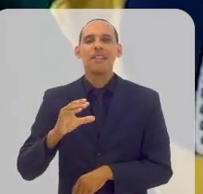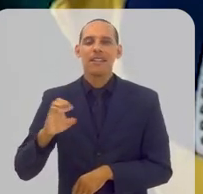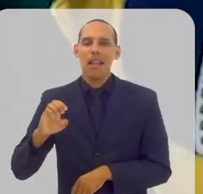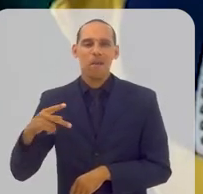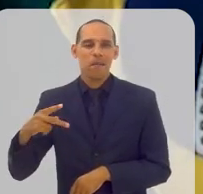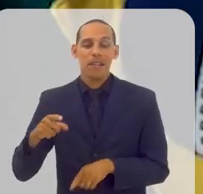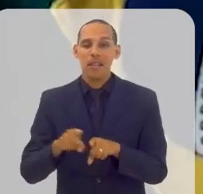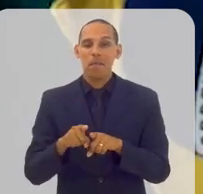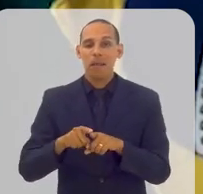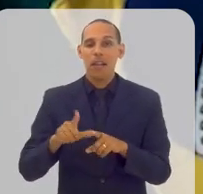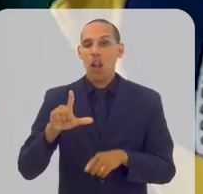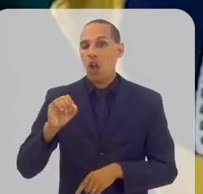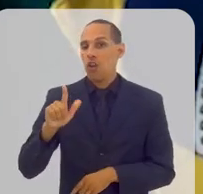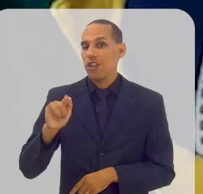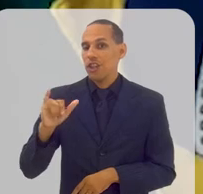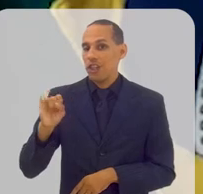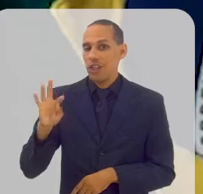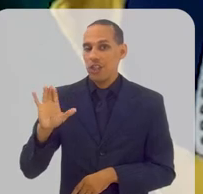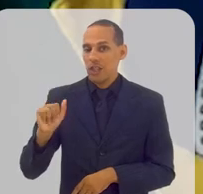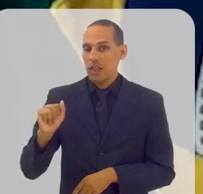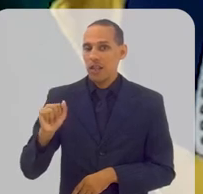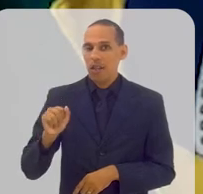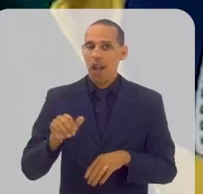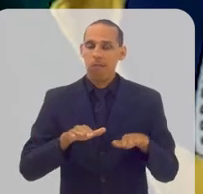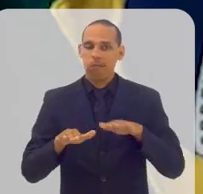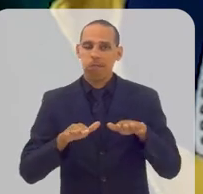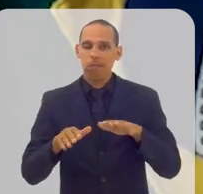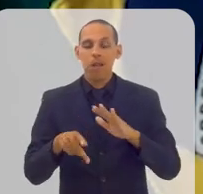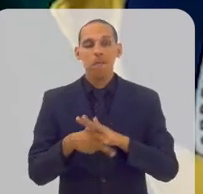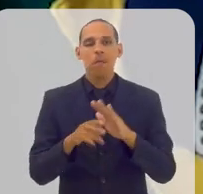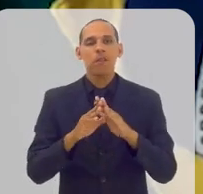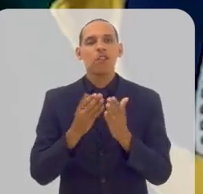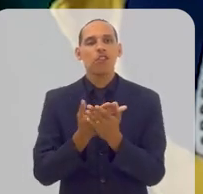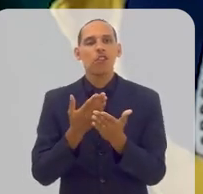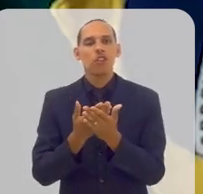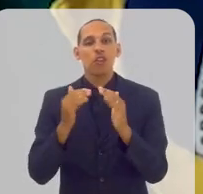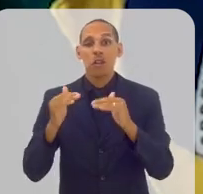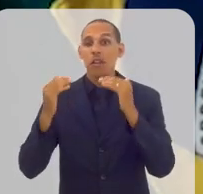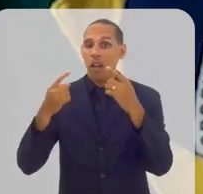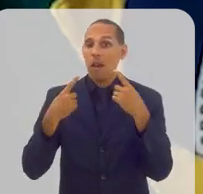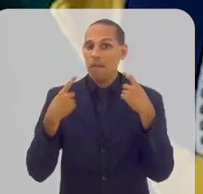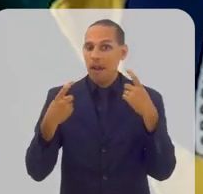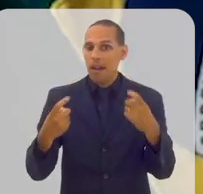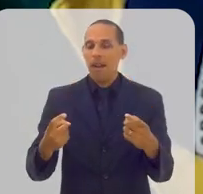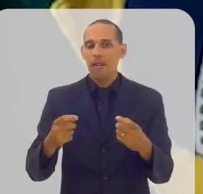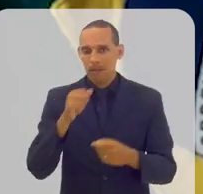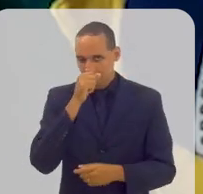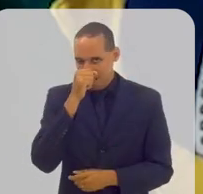e Mobilização, sob orientação da Escola Superior de Guerra,